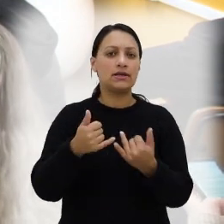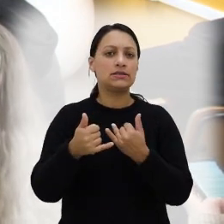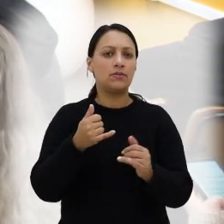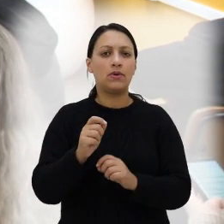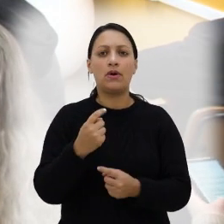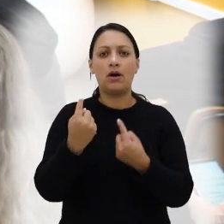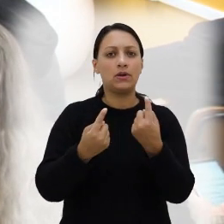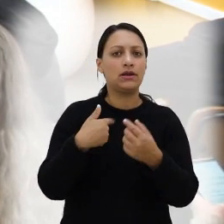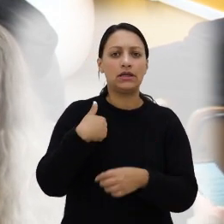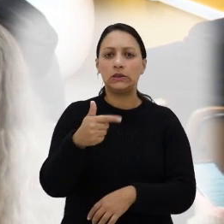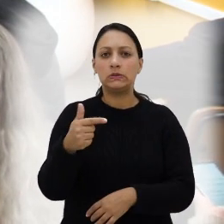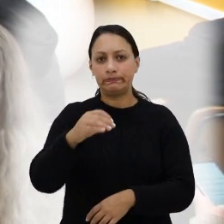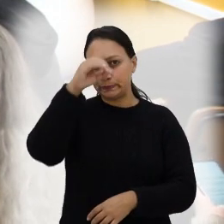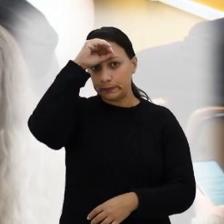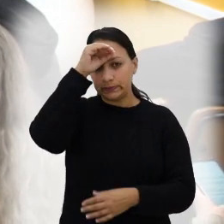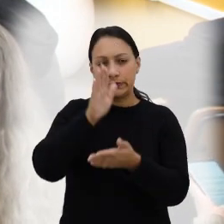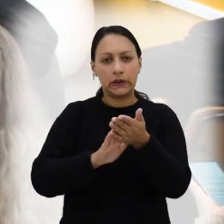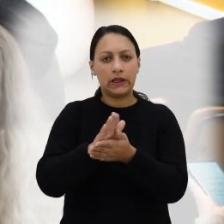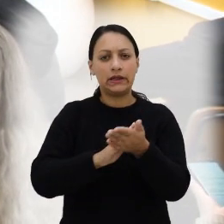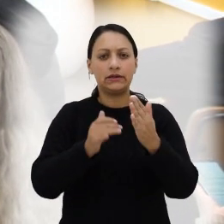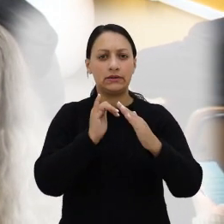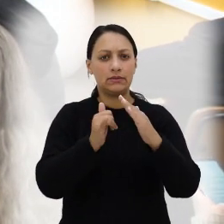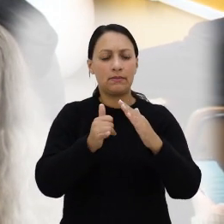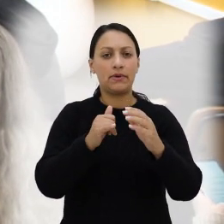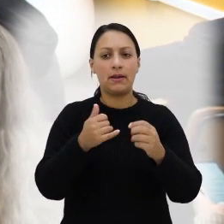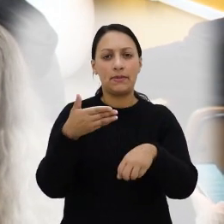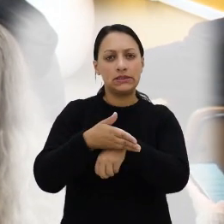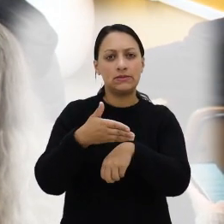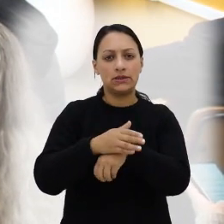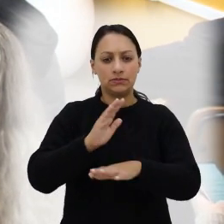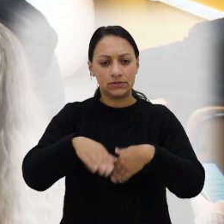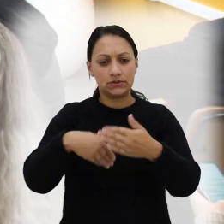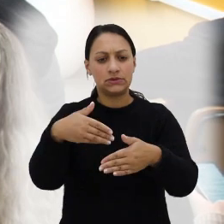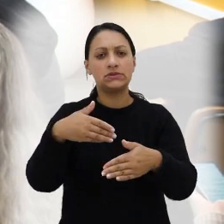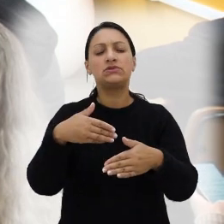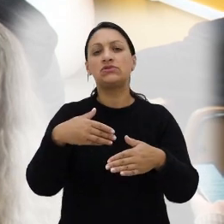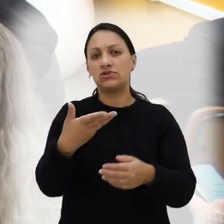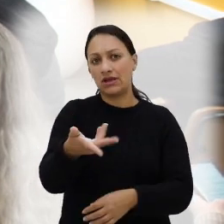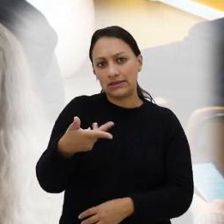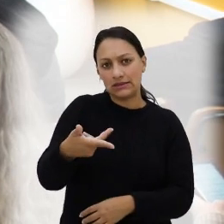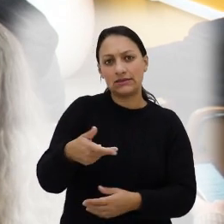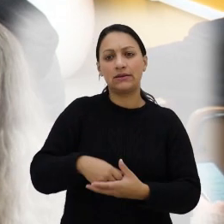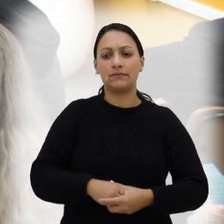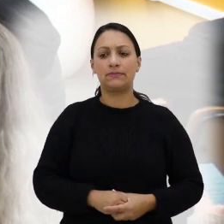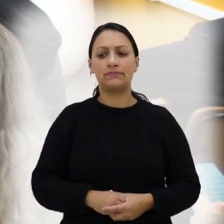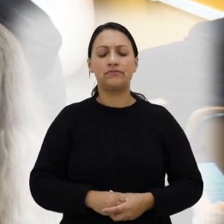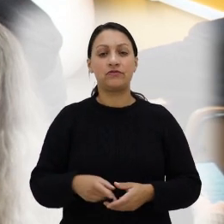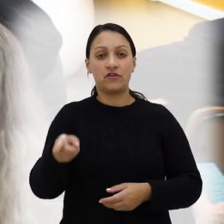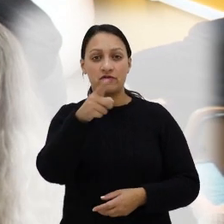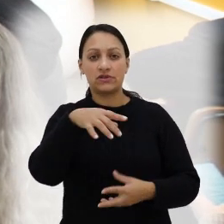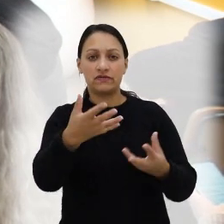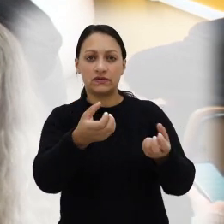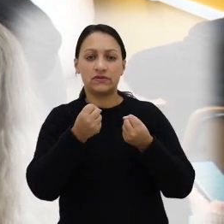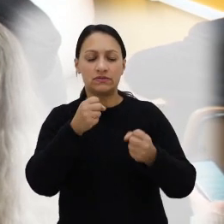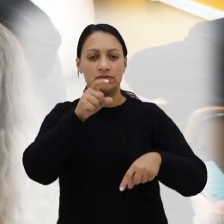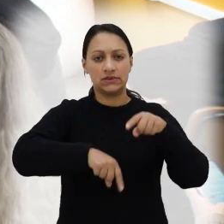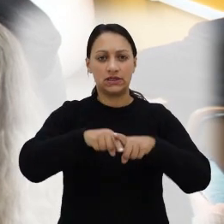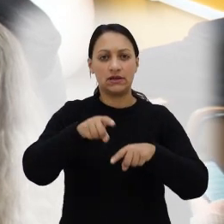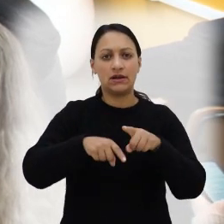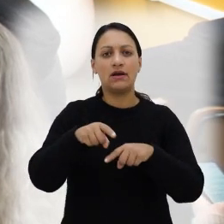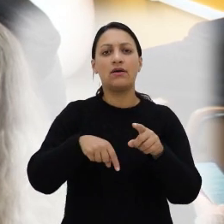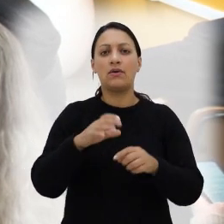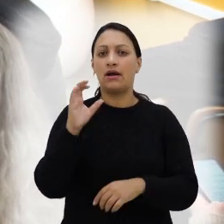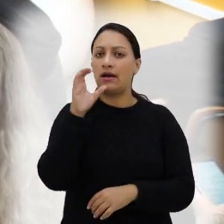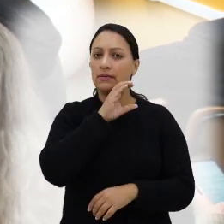tenha noção da startup para participar desse processo de aceleração. Vocês vão receber esse material aqui, então vou passar